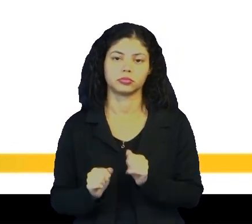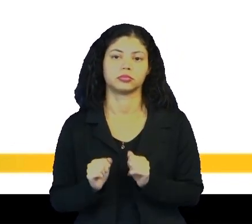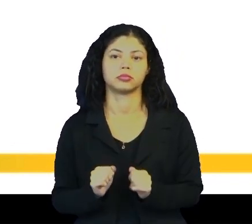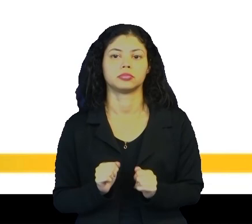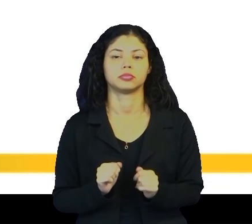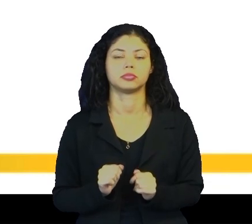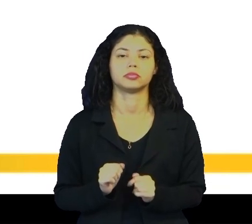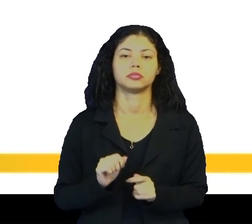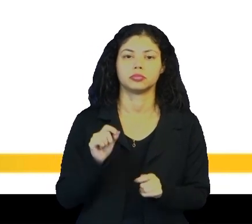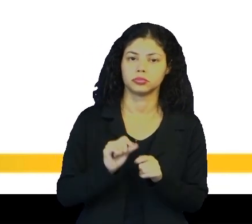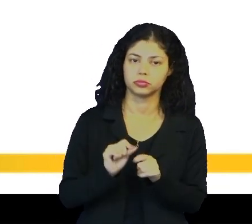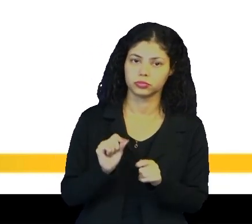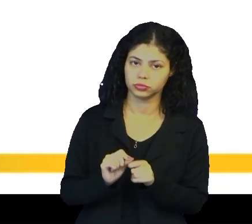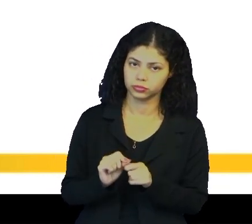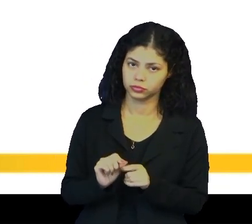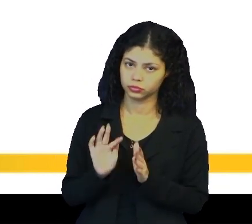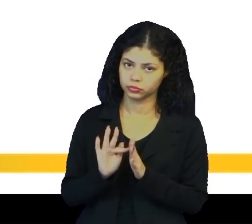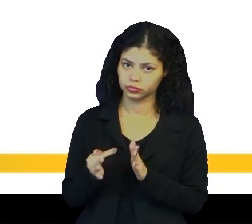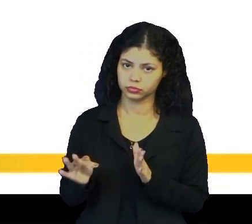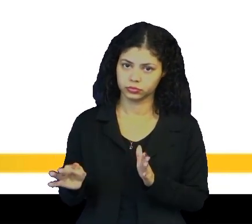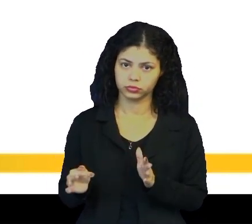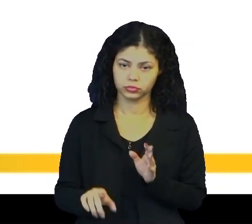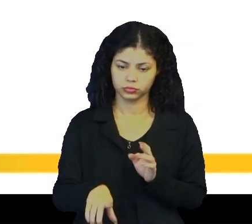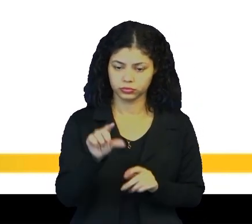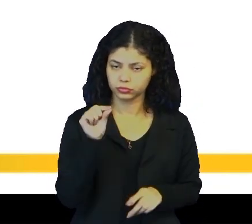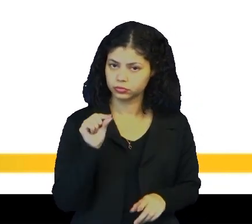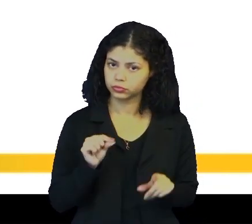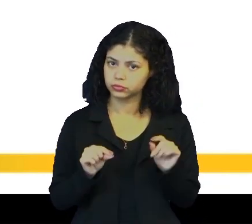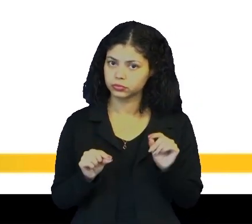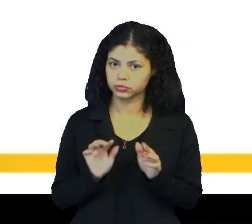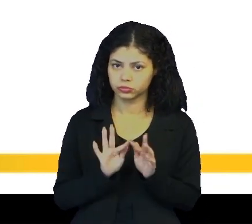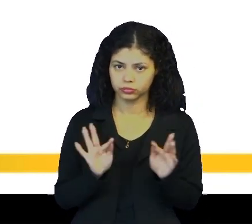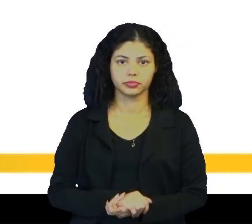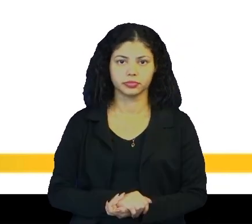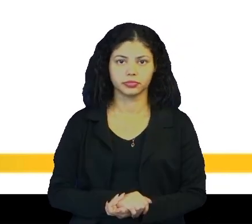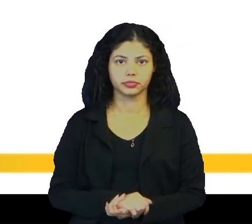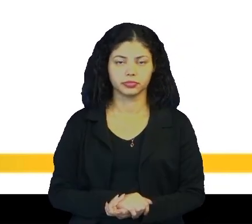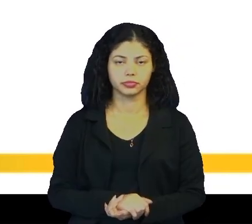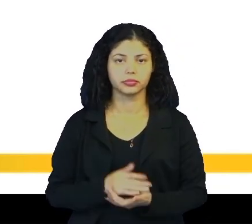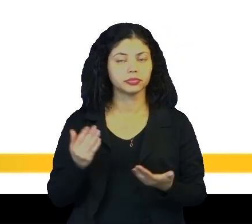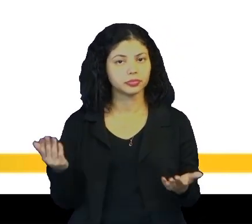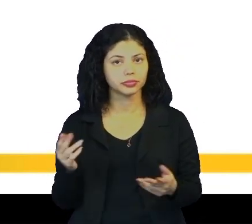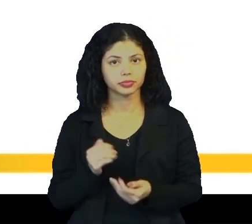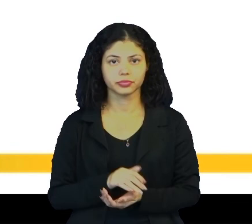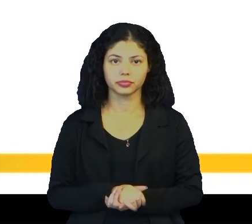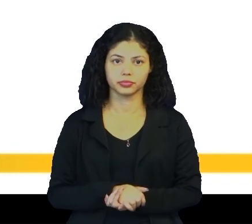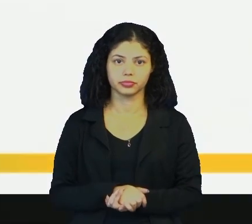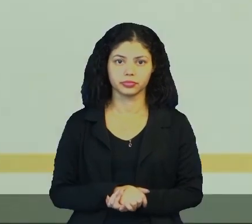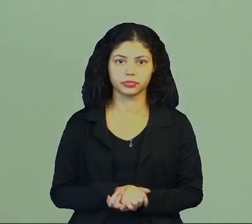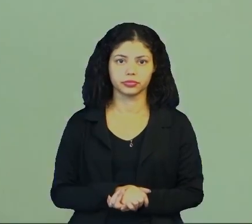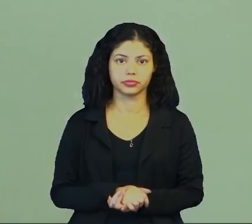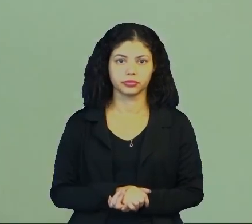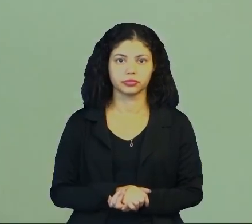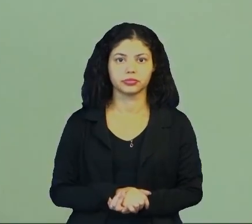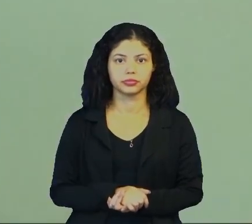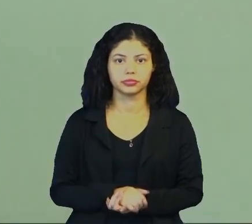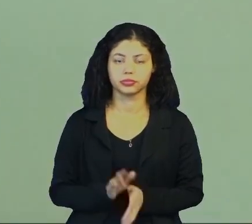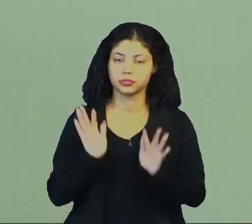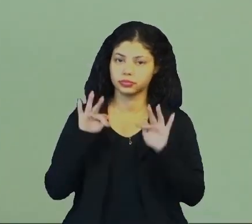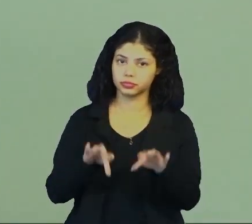questão aí da alternância aí na frase, ok? Por hoje a nossa aula